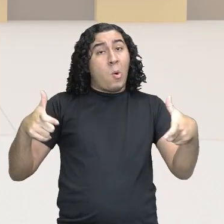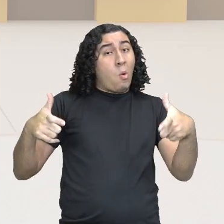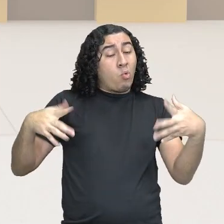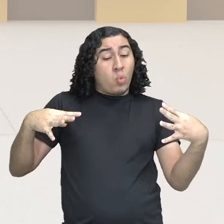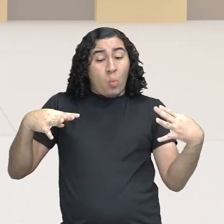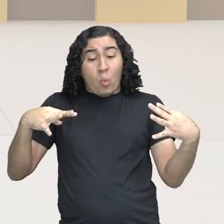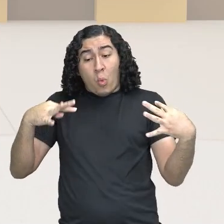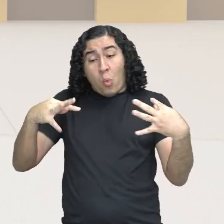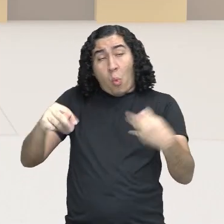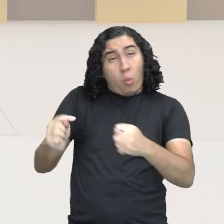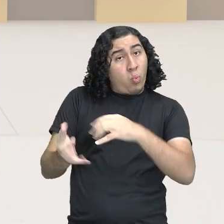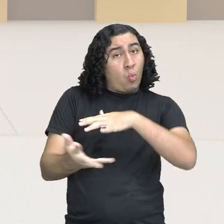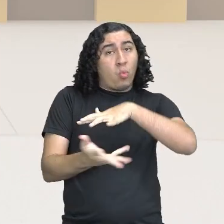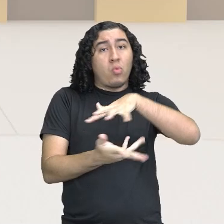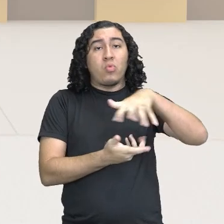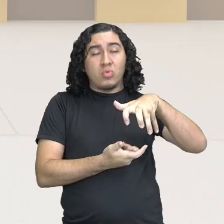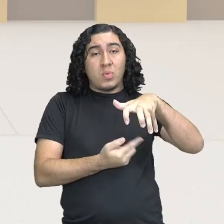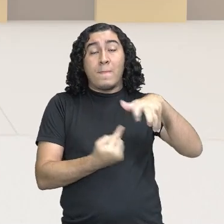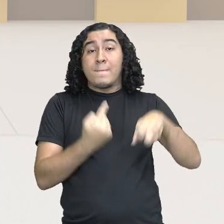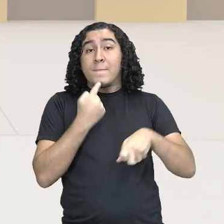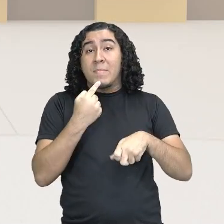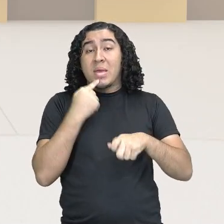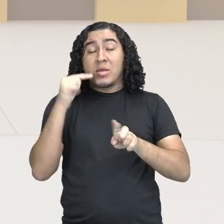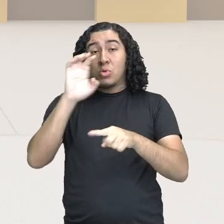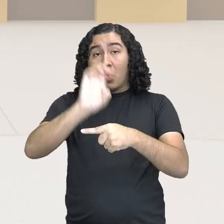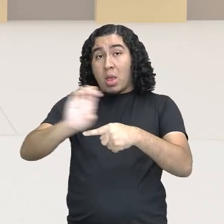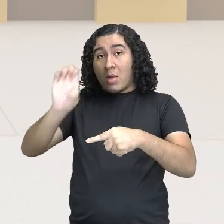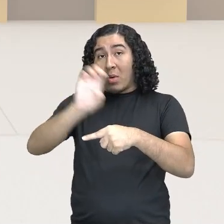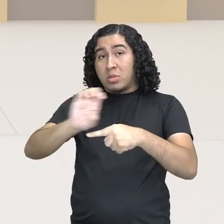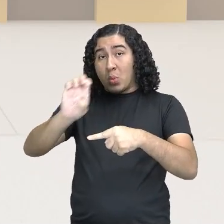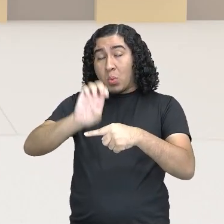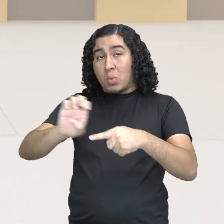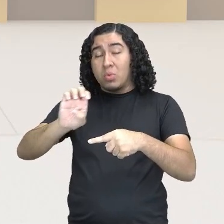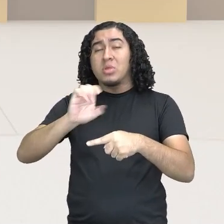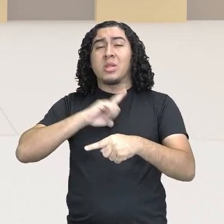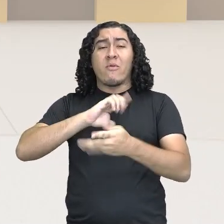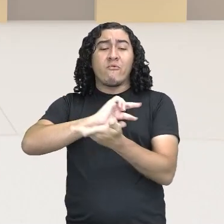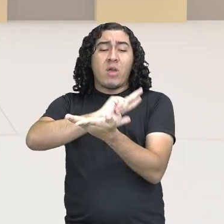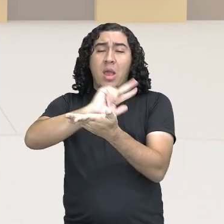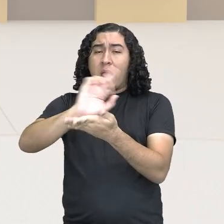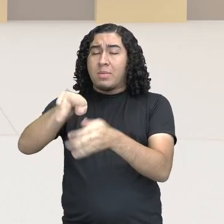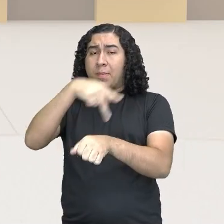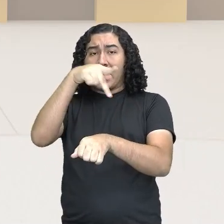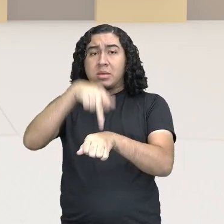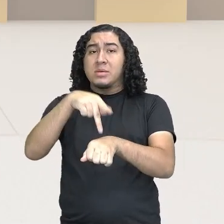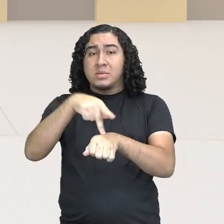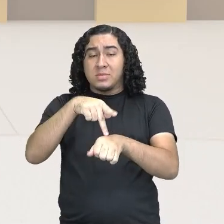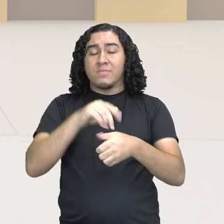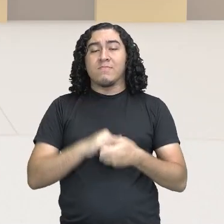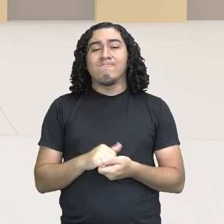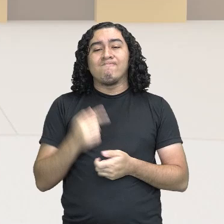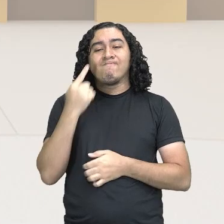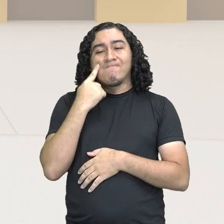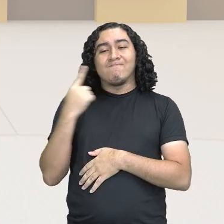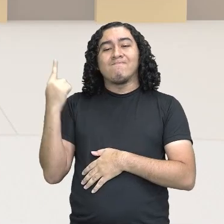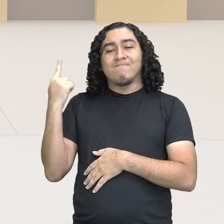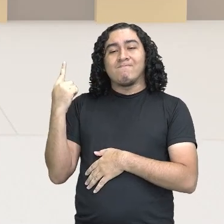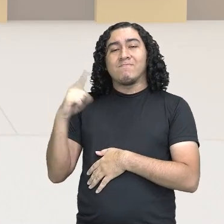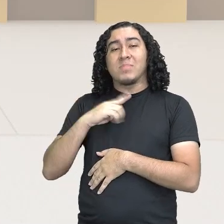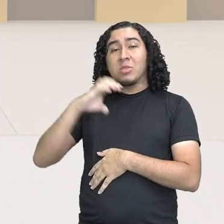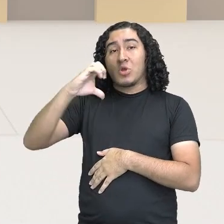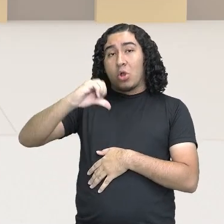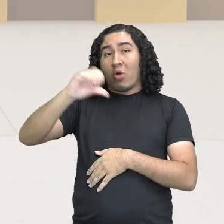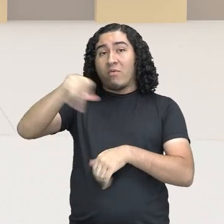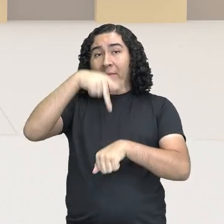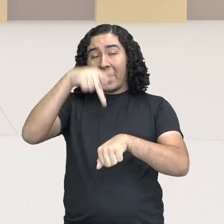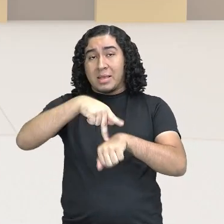maior parte próxima ali da linha do Equador. Então, ela engloba vários países. Então, como vocês podem observar aqui, ó, são 9